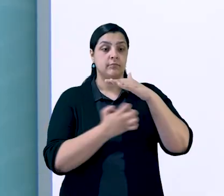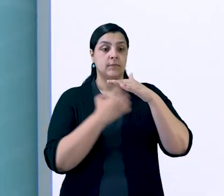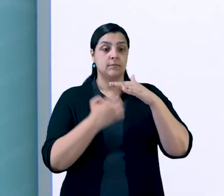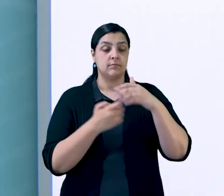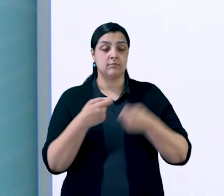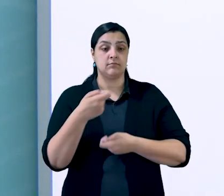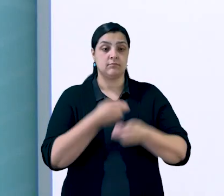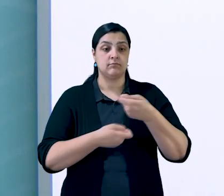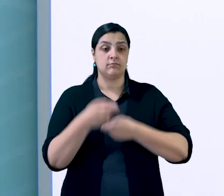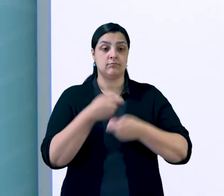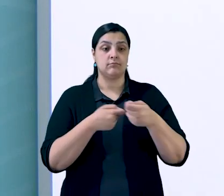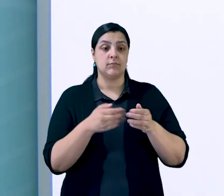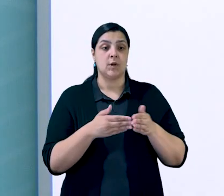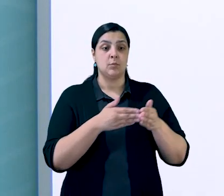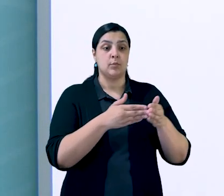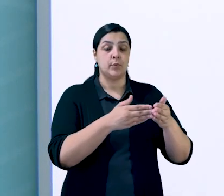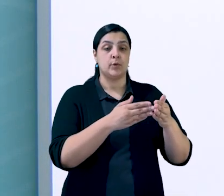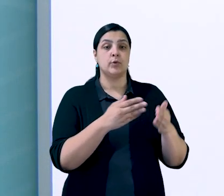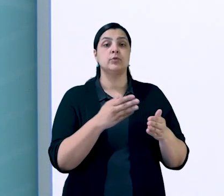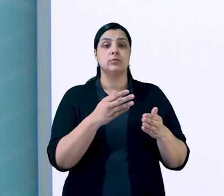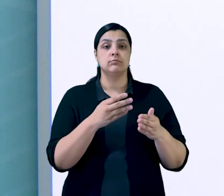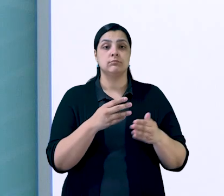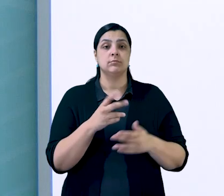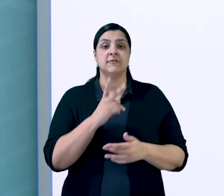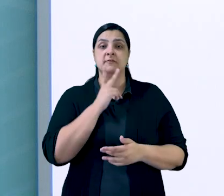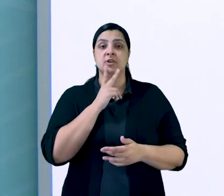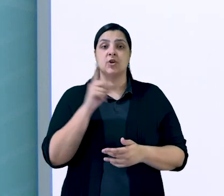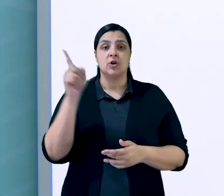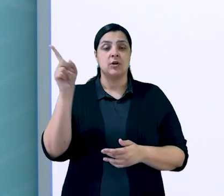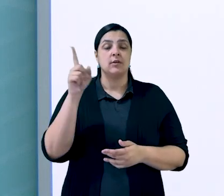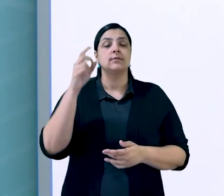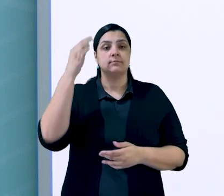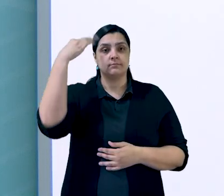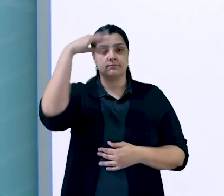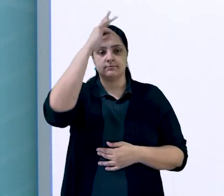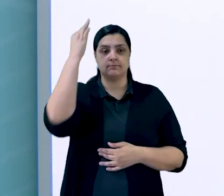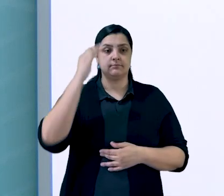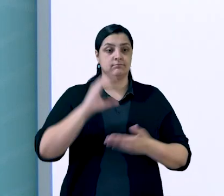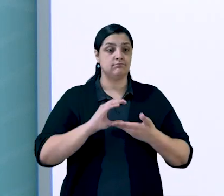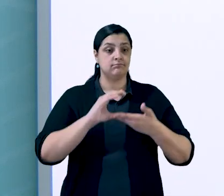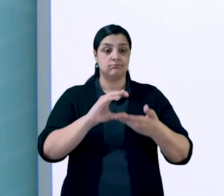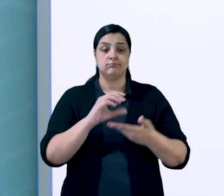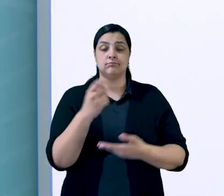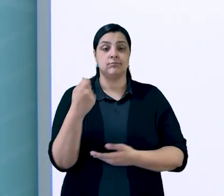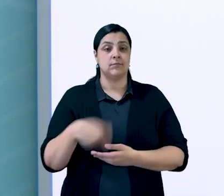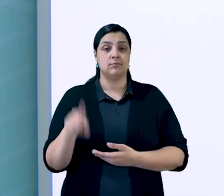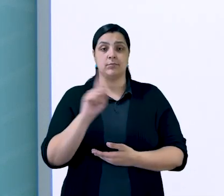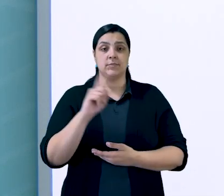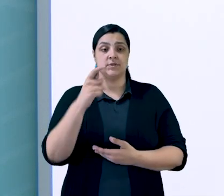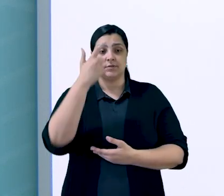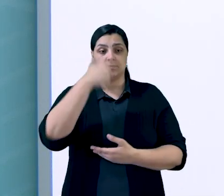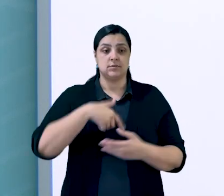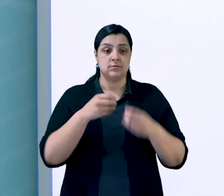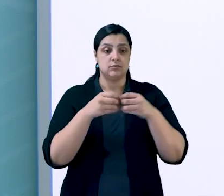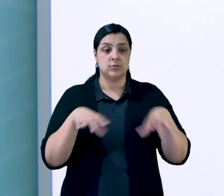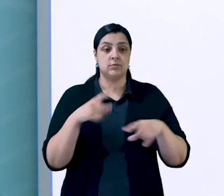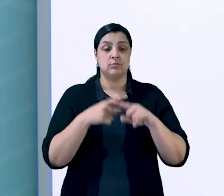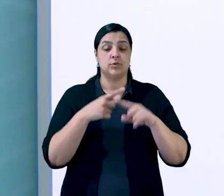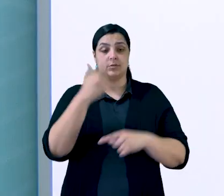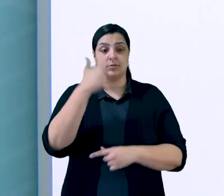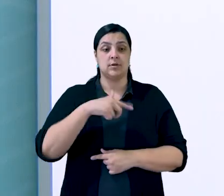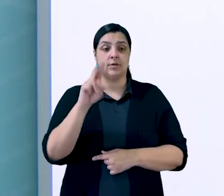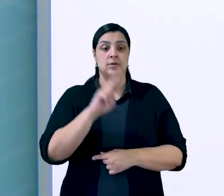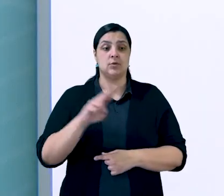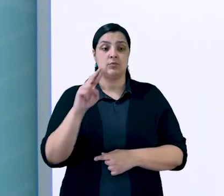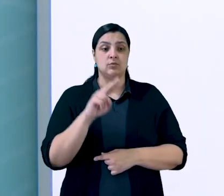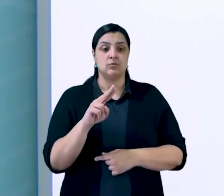A empresa que administra o Porto de Vitória, no Espírito Santo, não vai ter de indenizar uma guarda portuária por dano moral. A